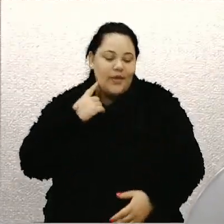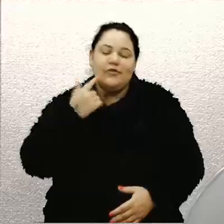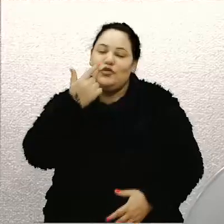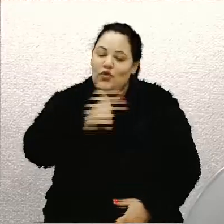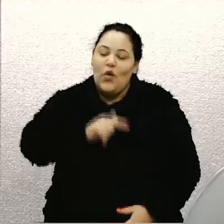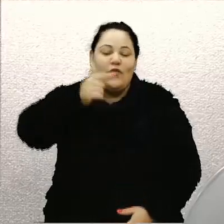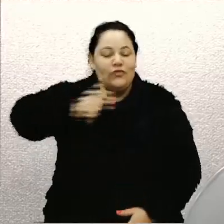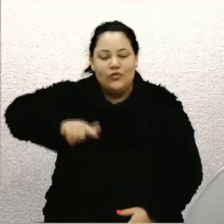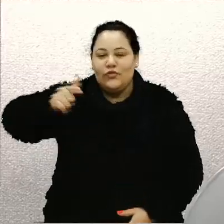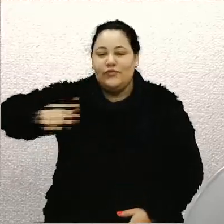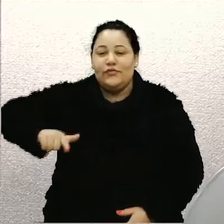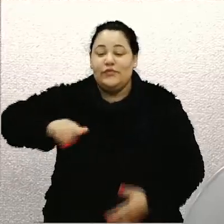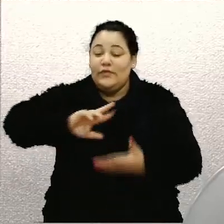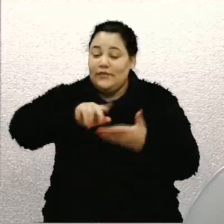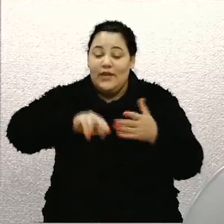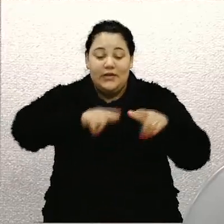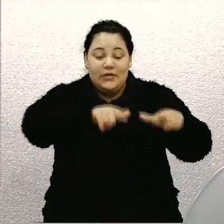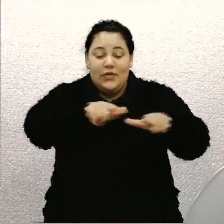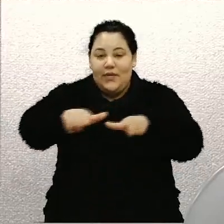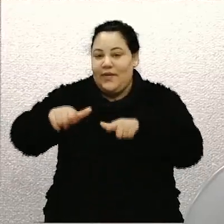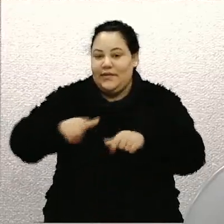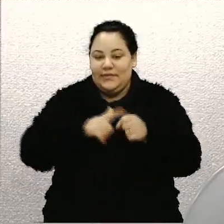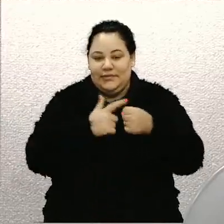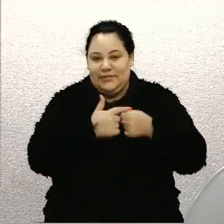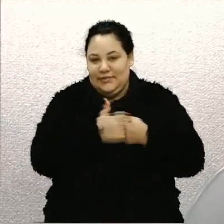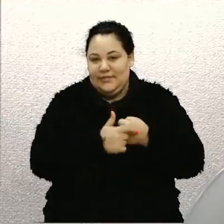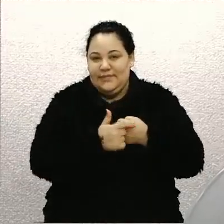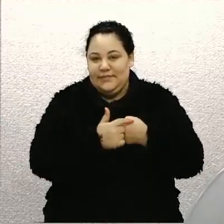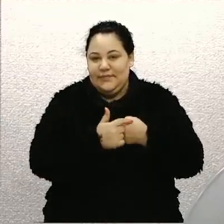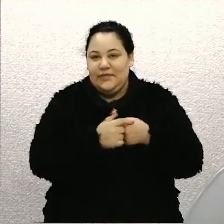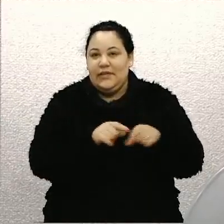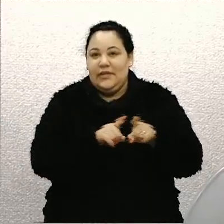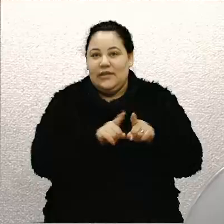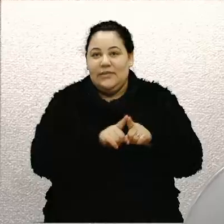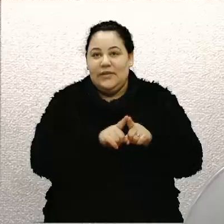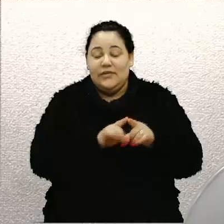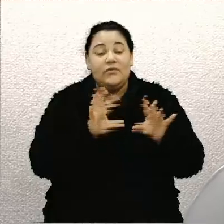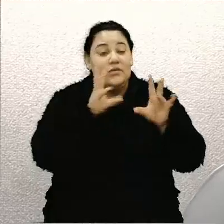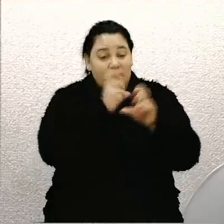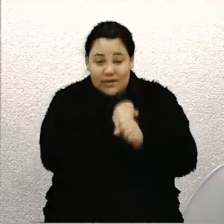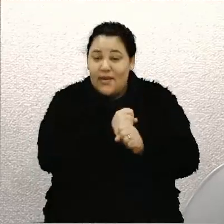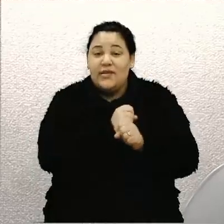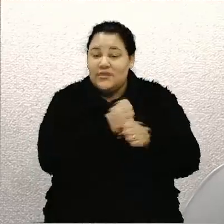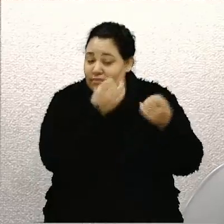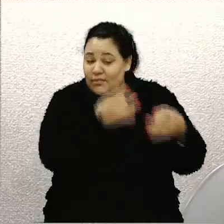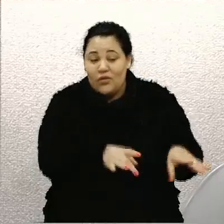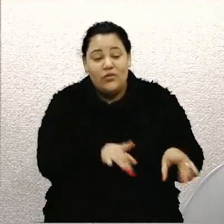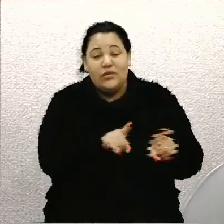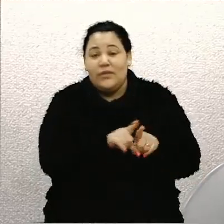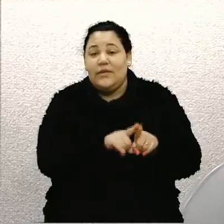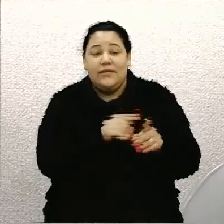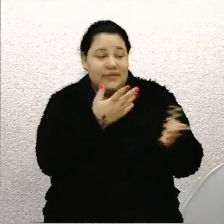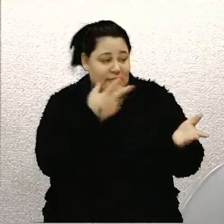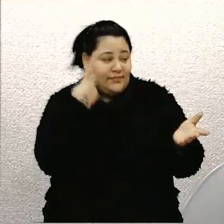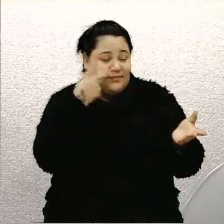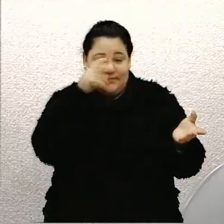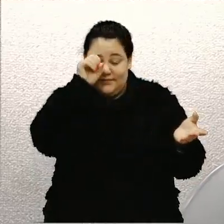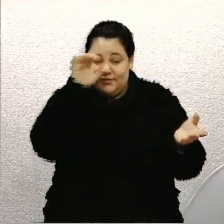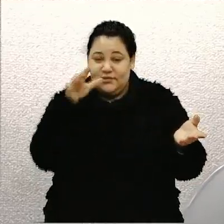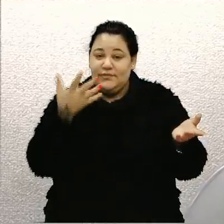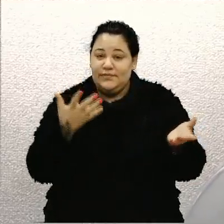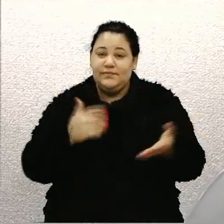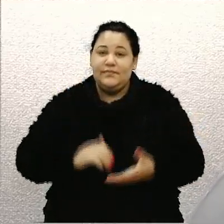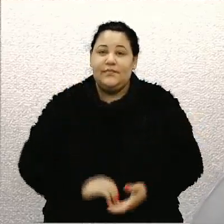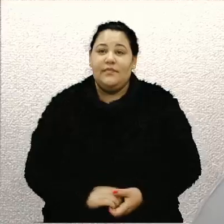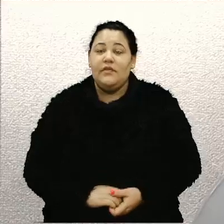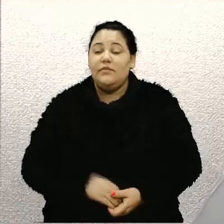vários pontos da cidade. E o descarte, e vamos dizer assim, dos animais também é assim, né, vereador Fiuza, né? Então,